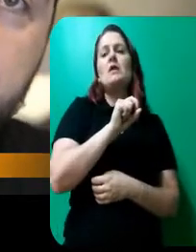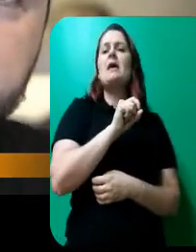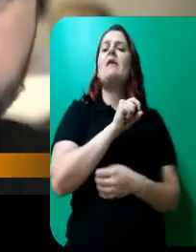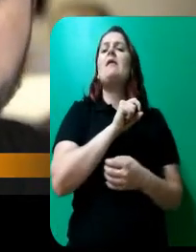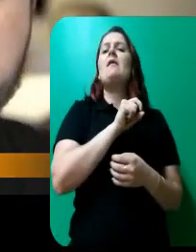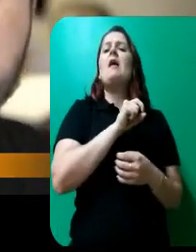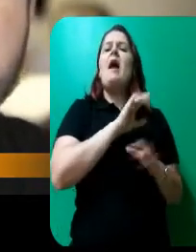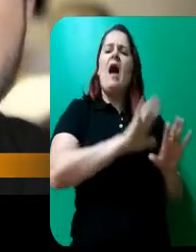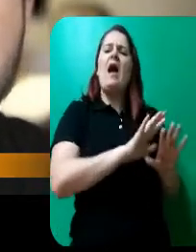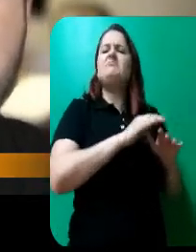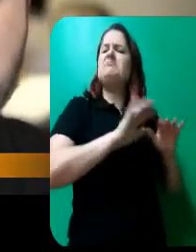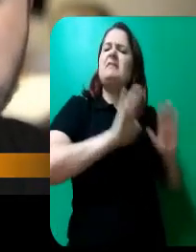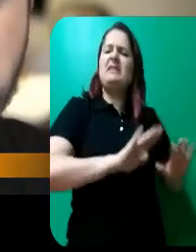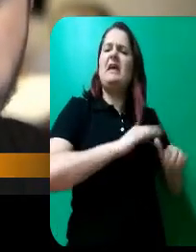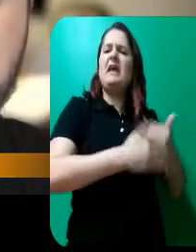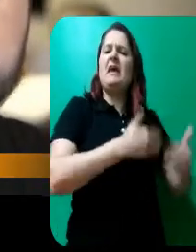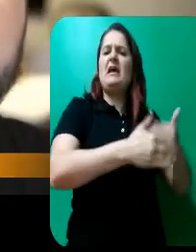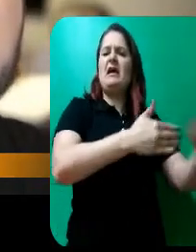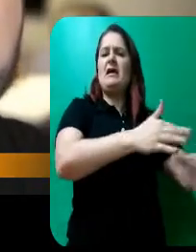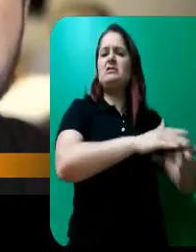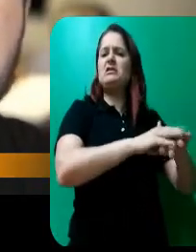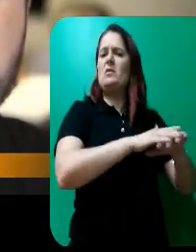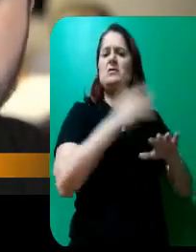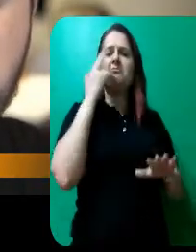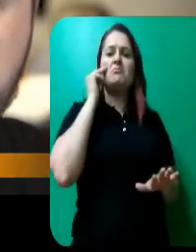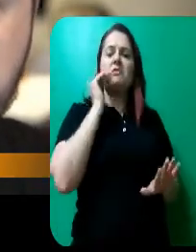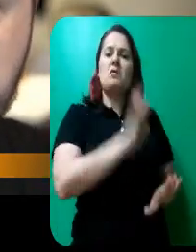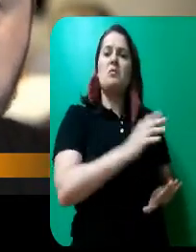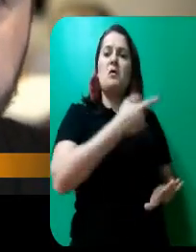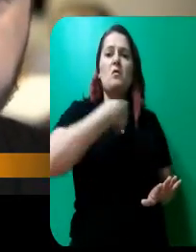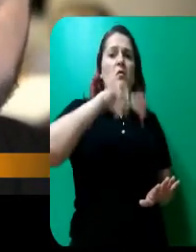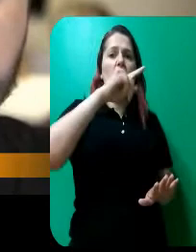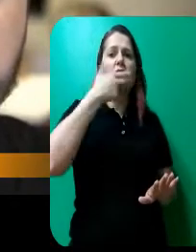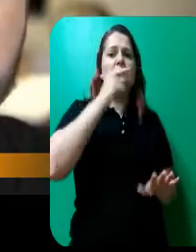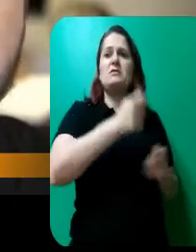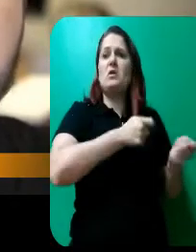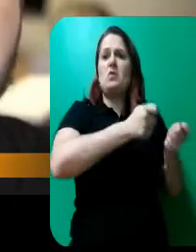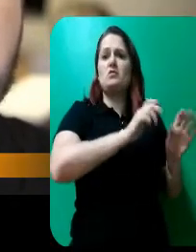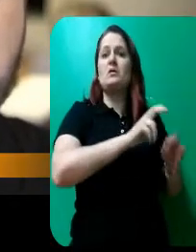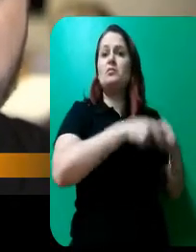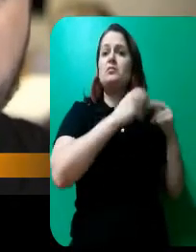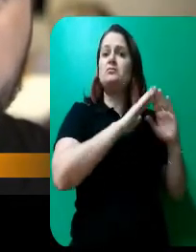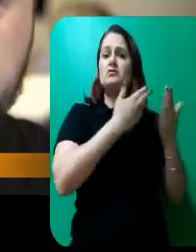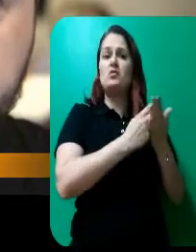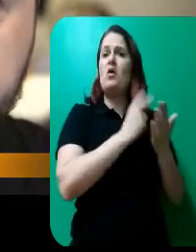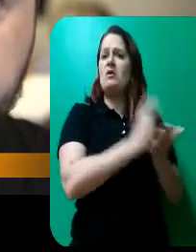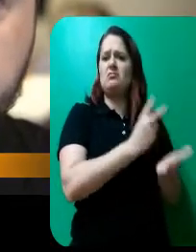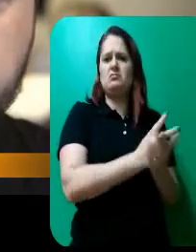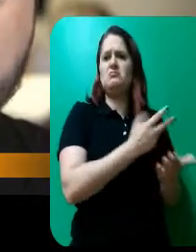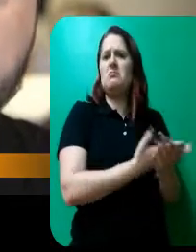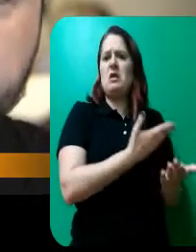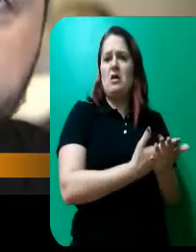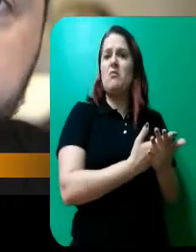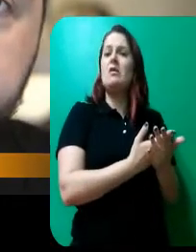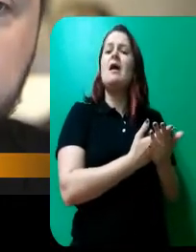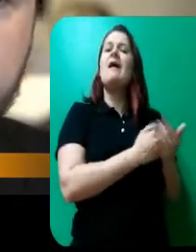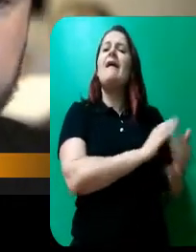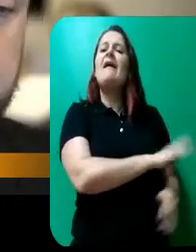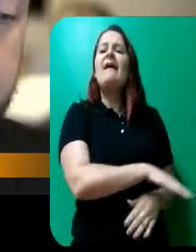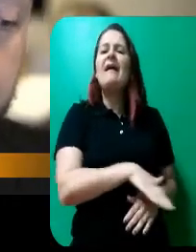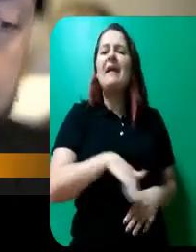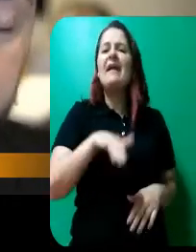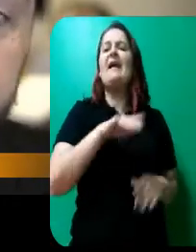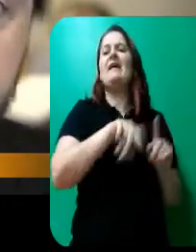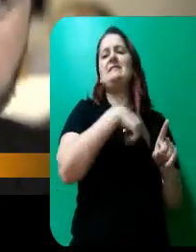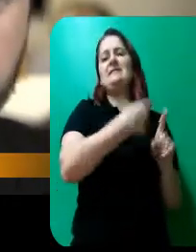doença acontecer. A gente não tem como parar ela, a gente vai deixar as escolas funcionando, os mais novos vão pegar o coronavírus, vão pegar a Covid,